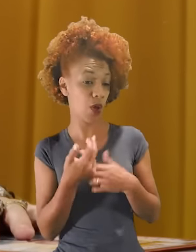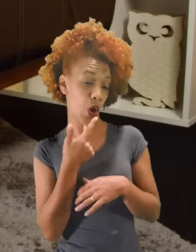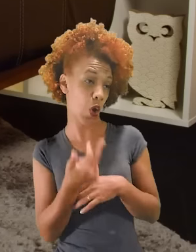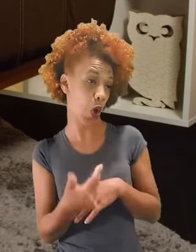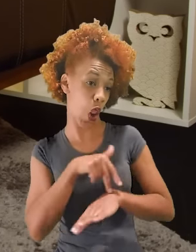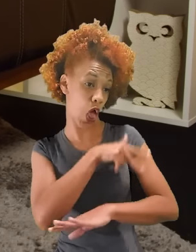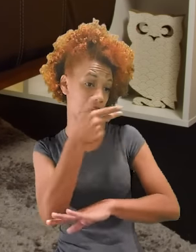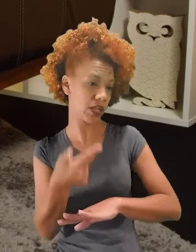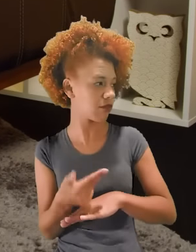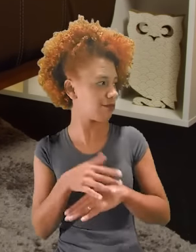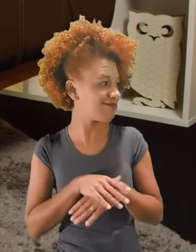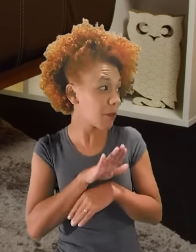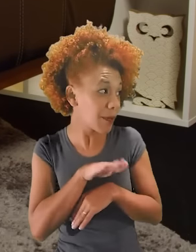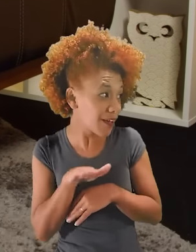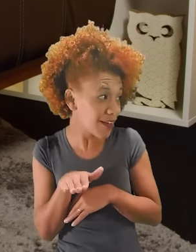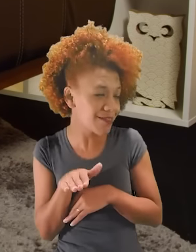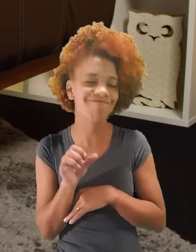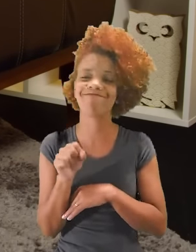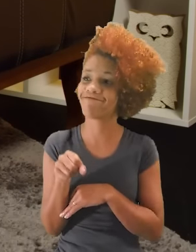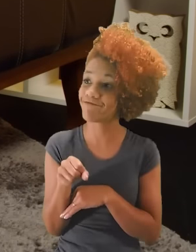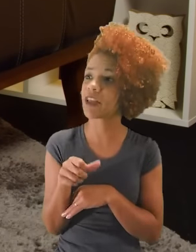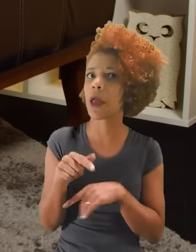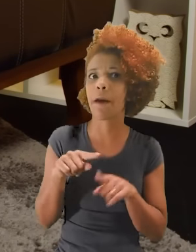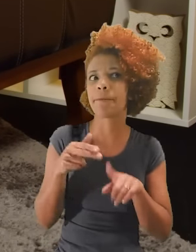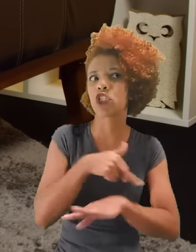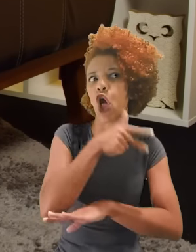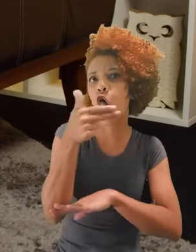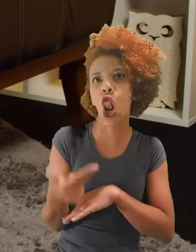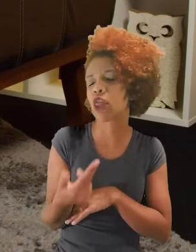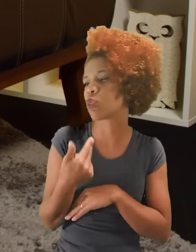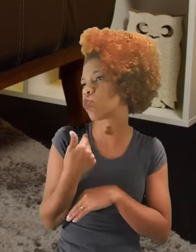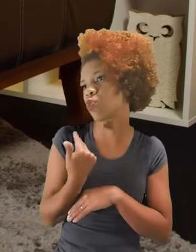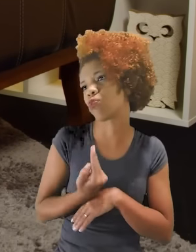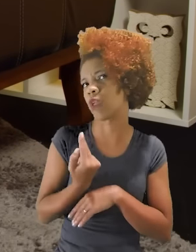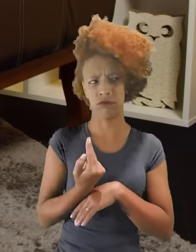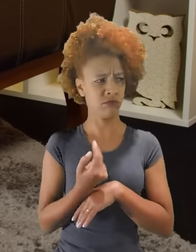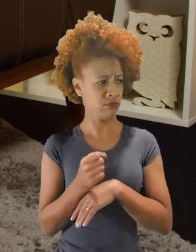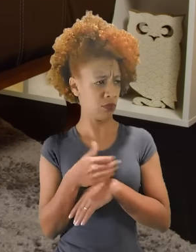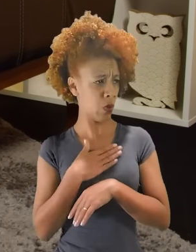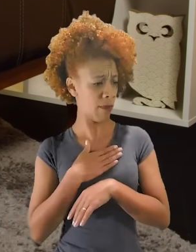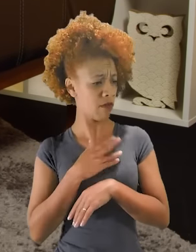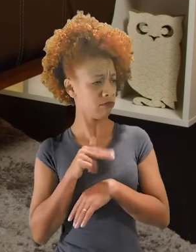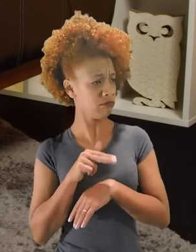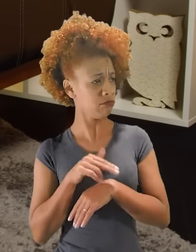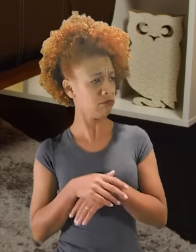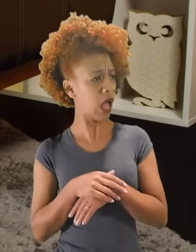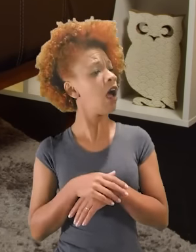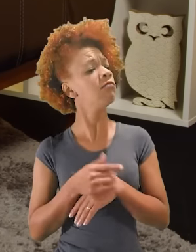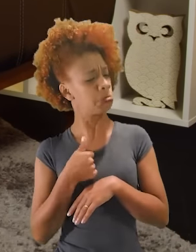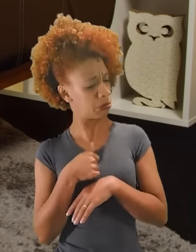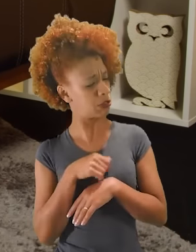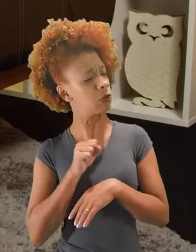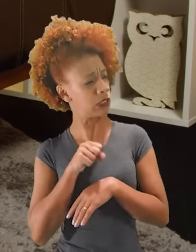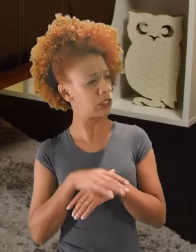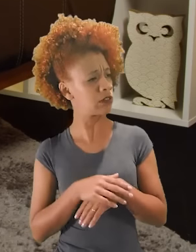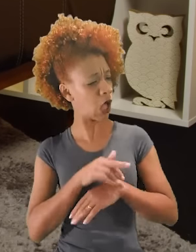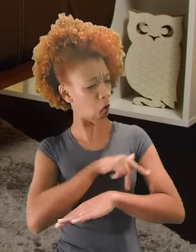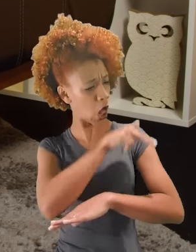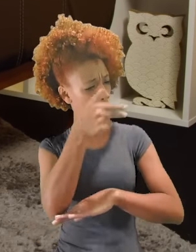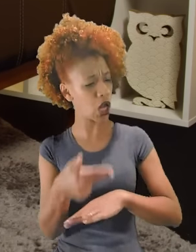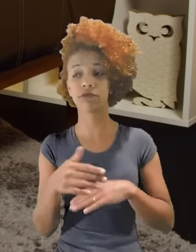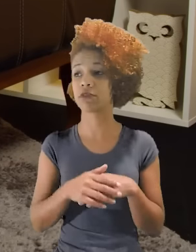Cara, é uma criança, né, mano? Exatamente. Os caras assim, não, mas colorido não dá, cara. Não tem como. Não, lógico que tem. O meu vai ser colorido. E ironicamente, flowers